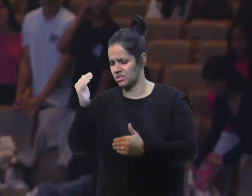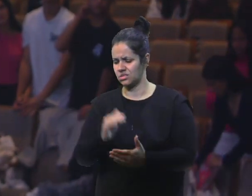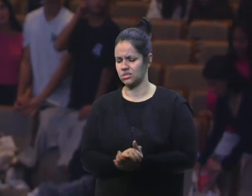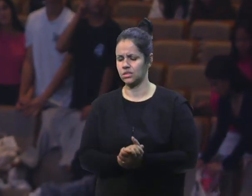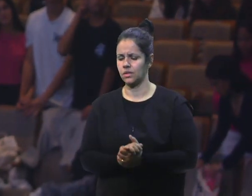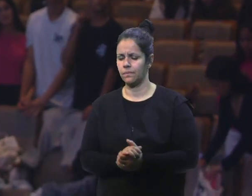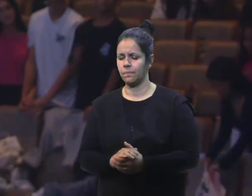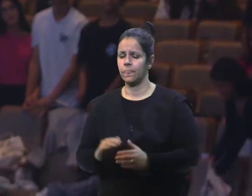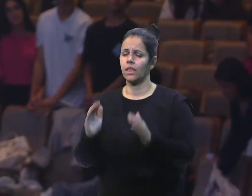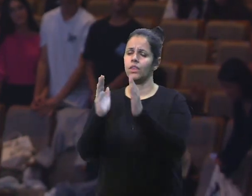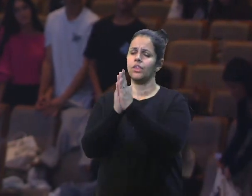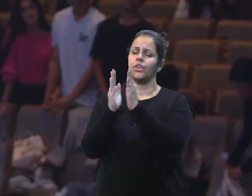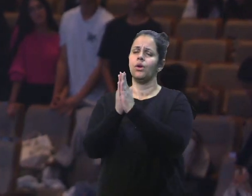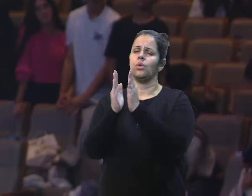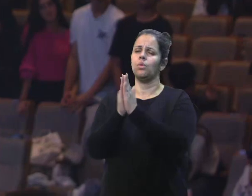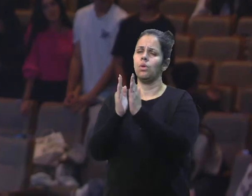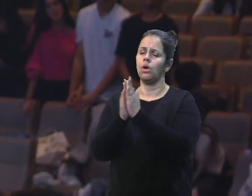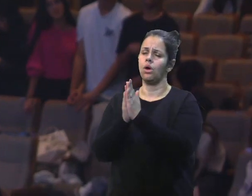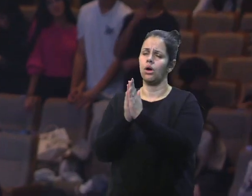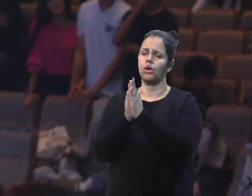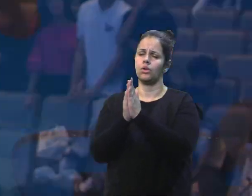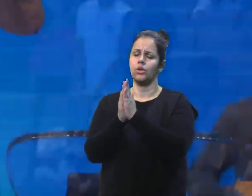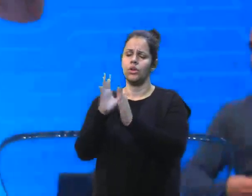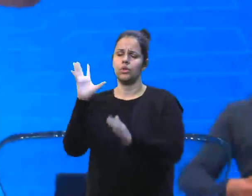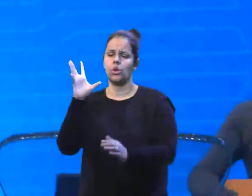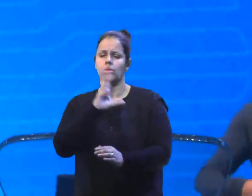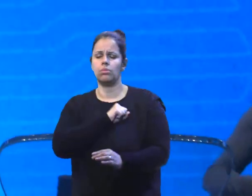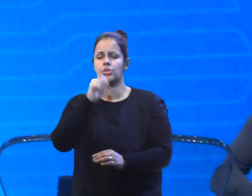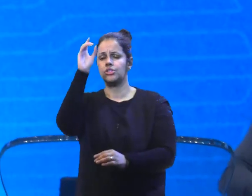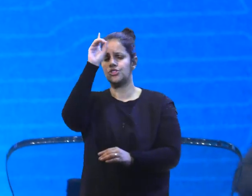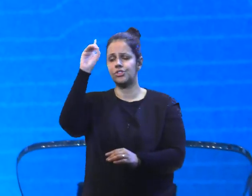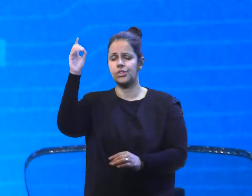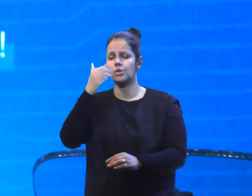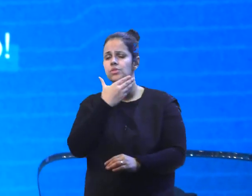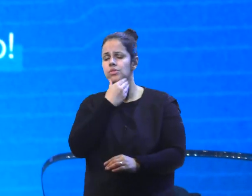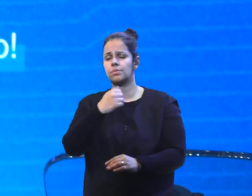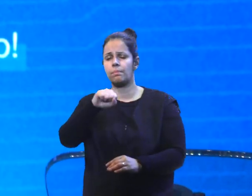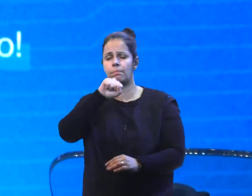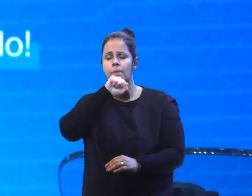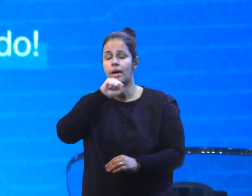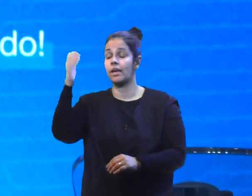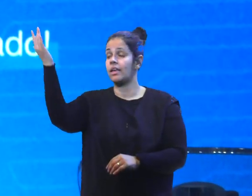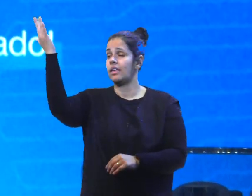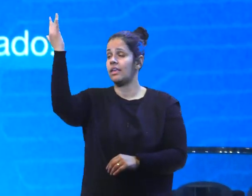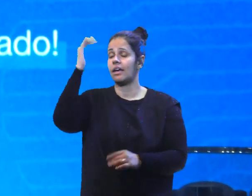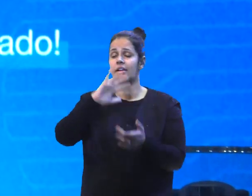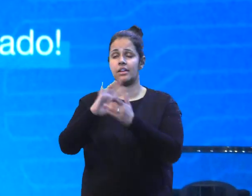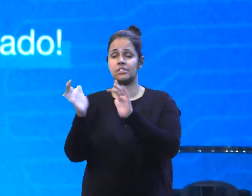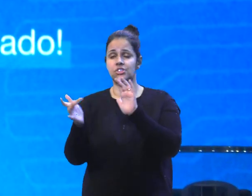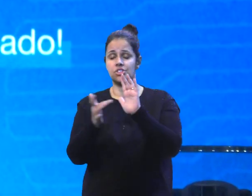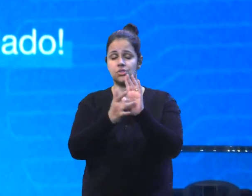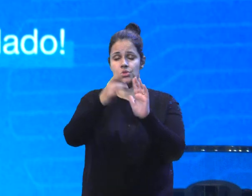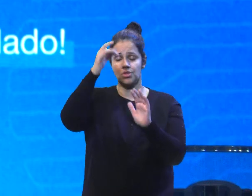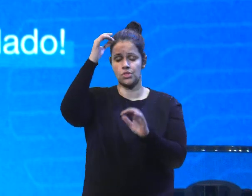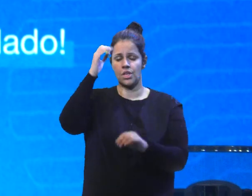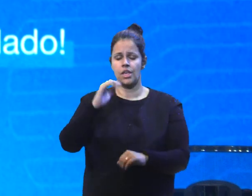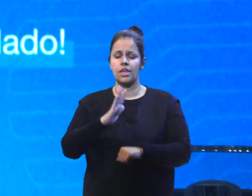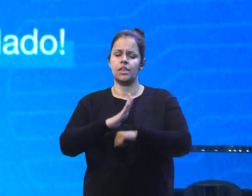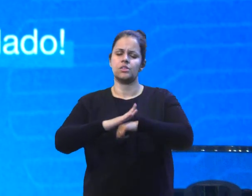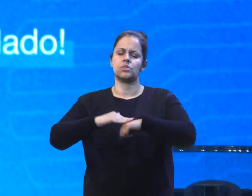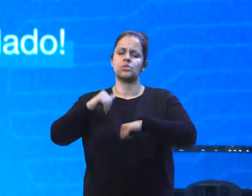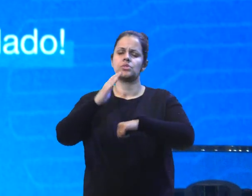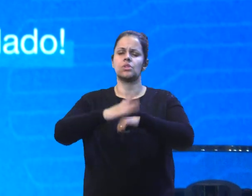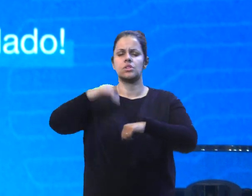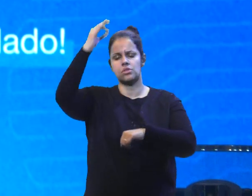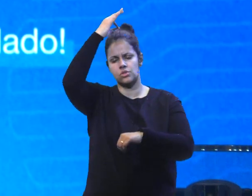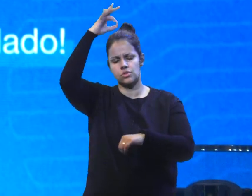E assim eu oro, Deus, que o amor de Deus, o nosso Pai, a graça de nosso Senhor Jesus e as doces consolações do Teu Santo Espírito